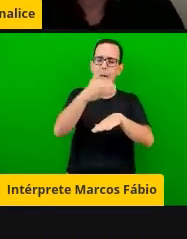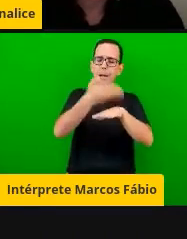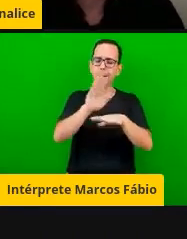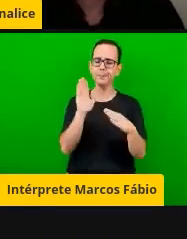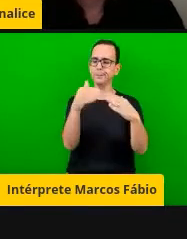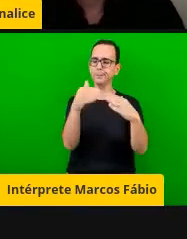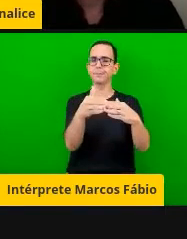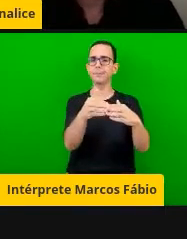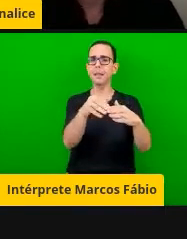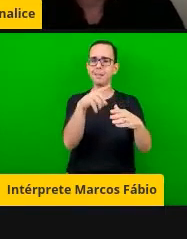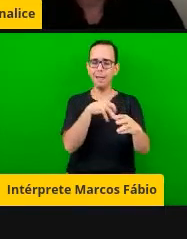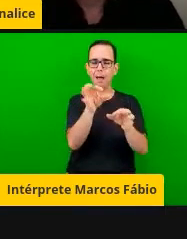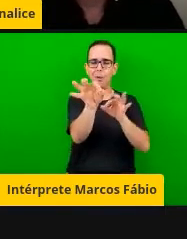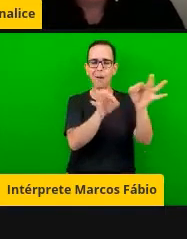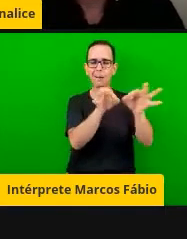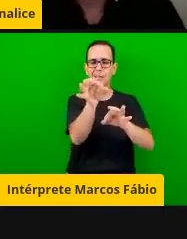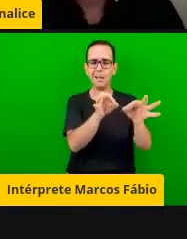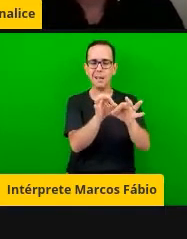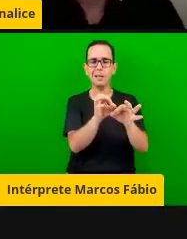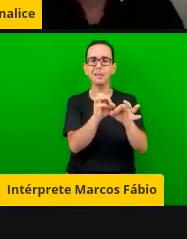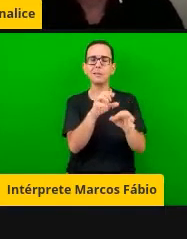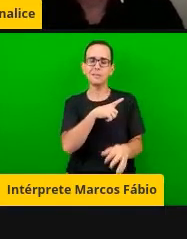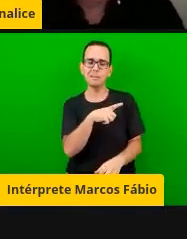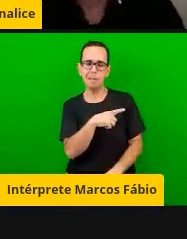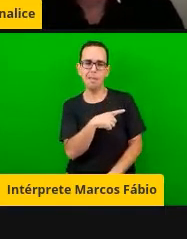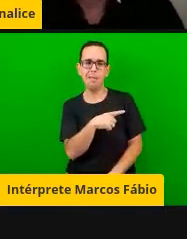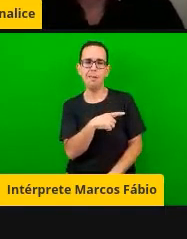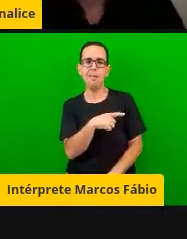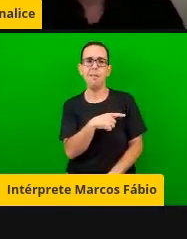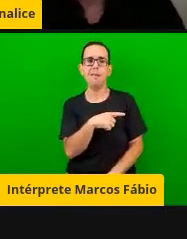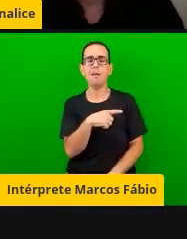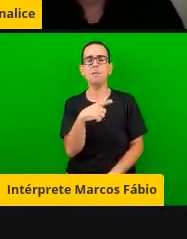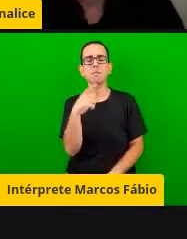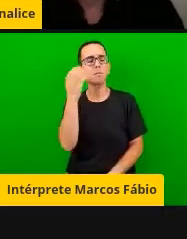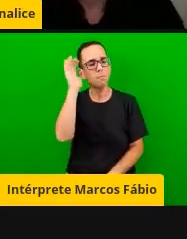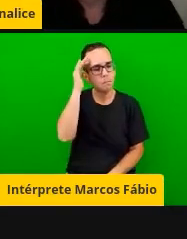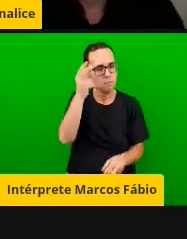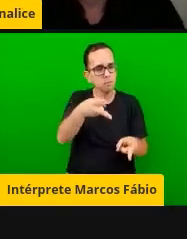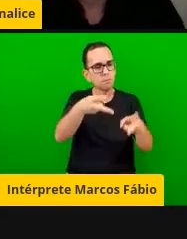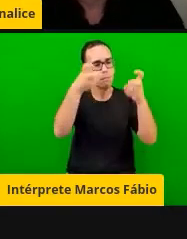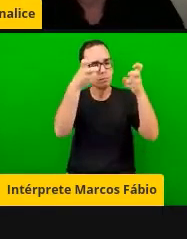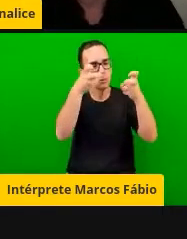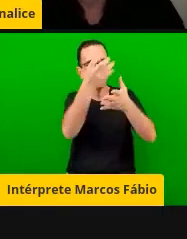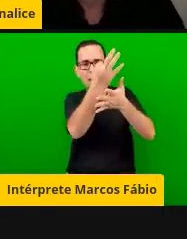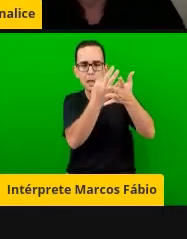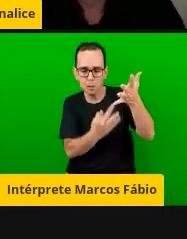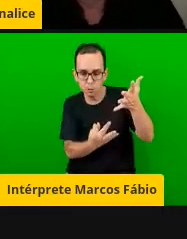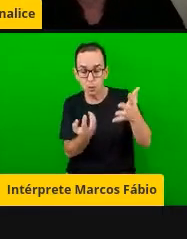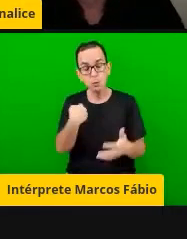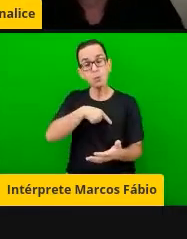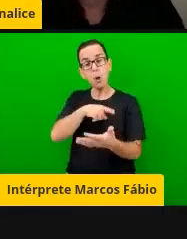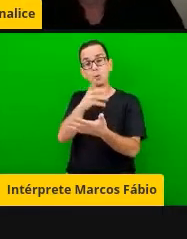organizadas num código alfanumérico, né, que a gente precisa compreendê-lo, E para o nosso documento, a gente fez